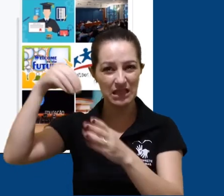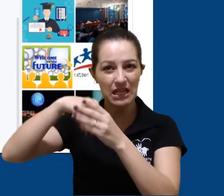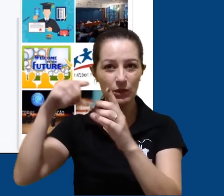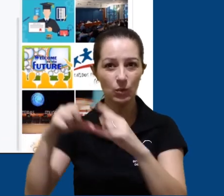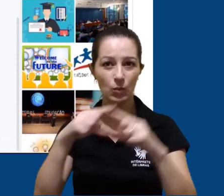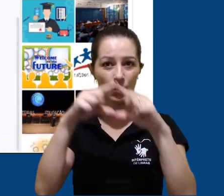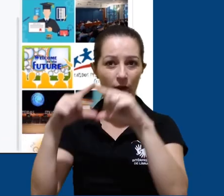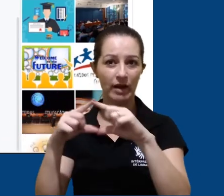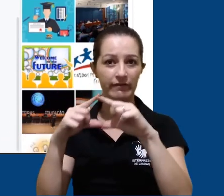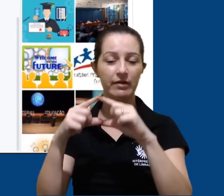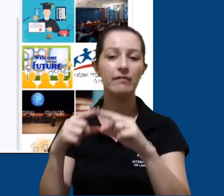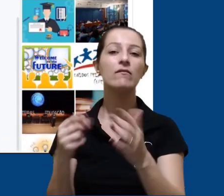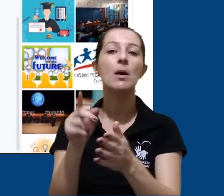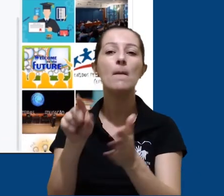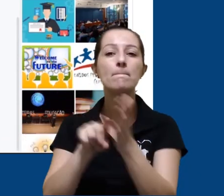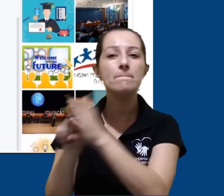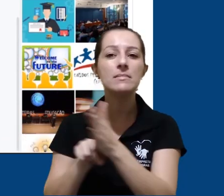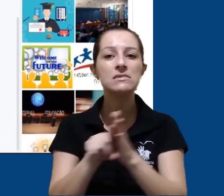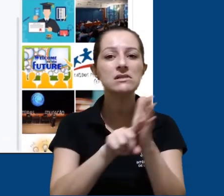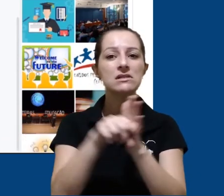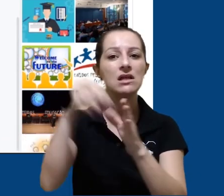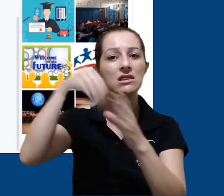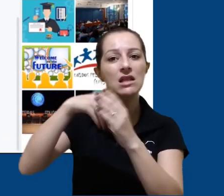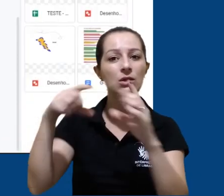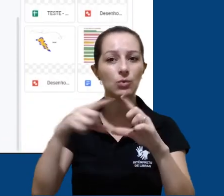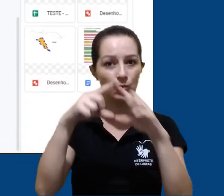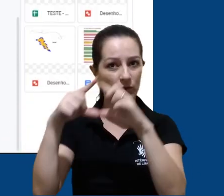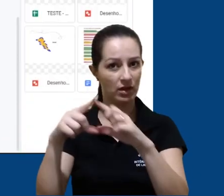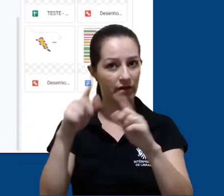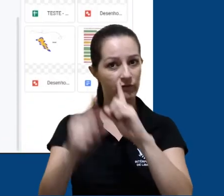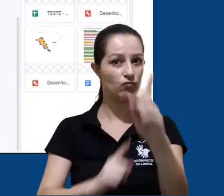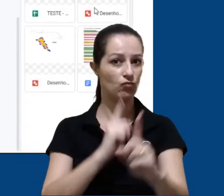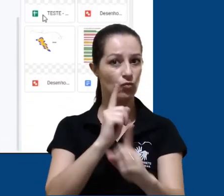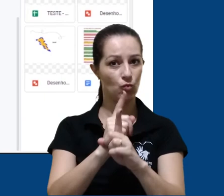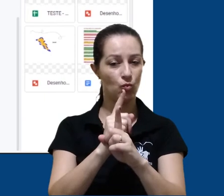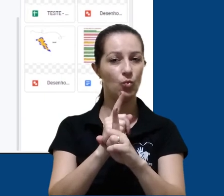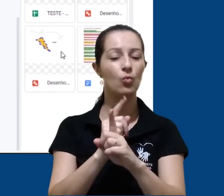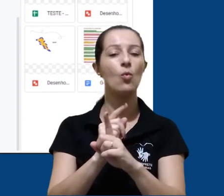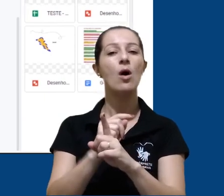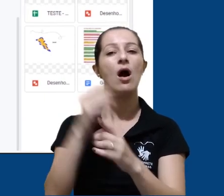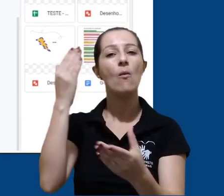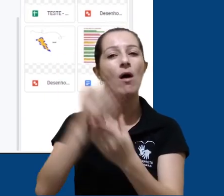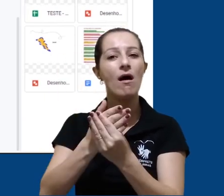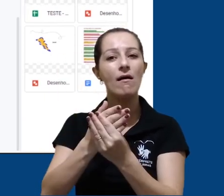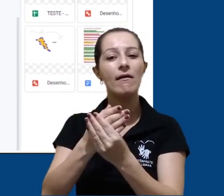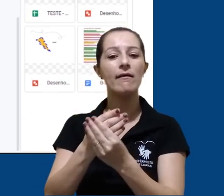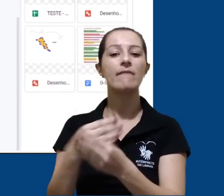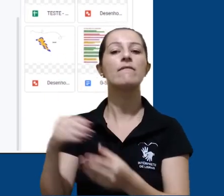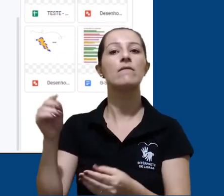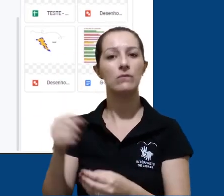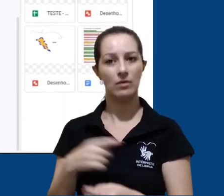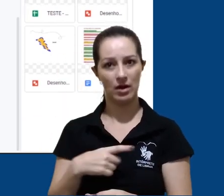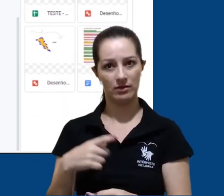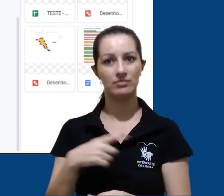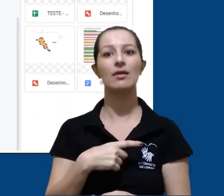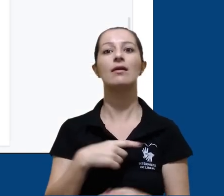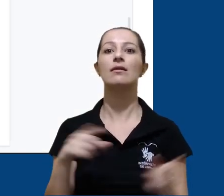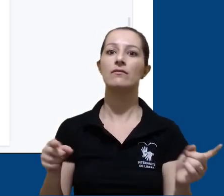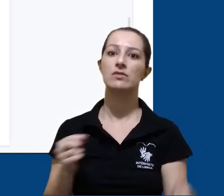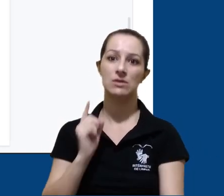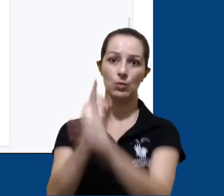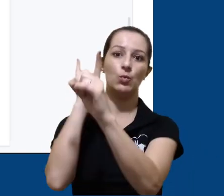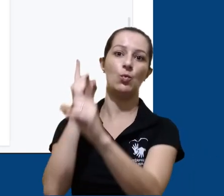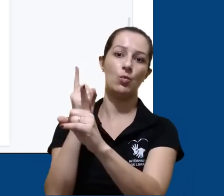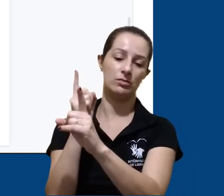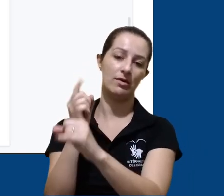e na pesquisa pelo drive os resultados buscaram arquivos em nosso google drive ao clicar em um arquivo você será direcionado para ele